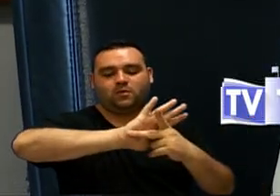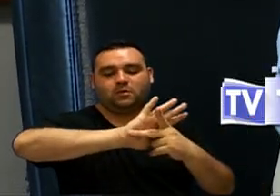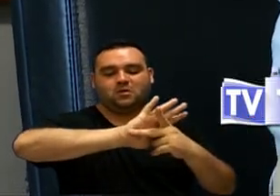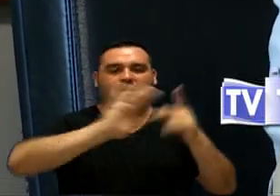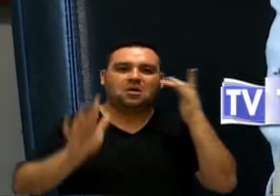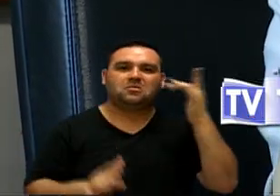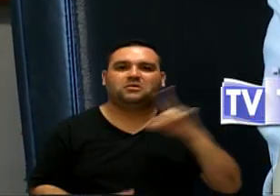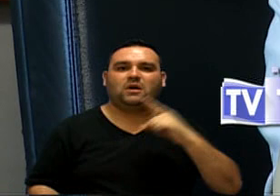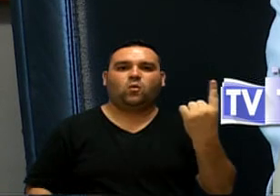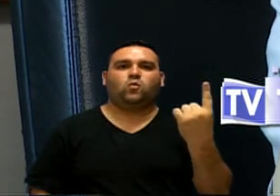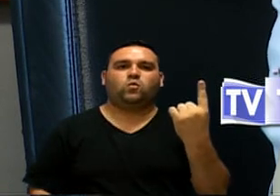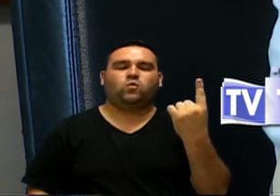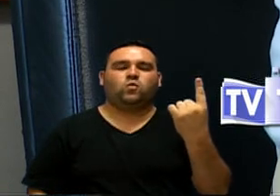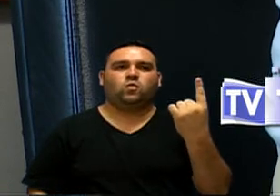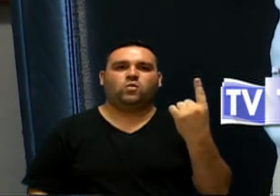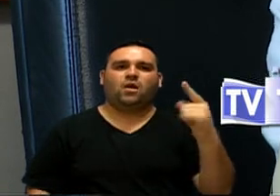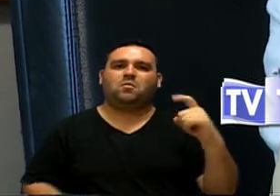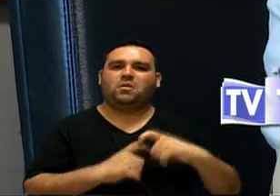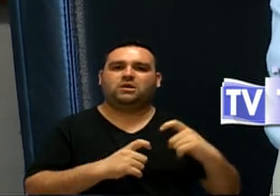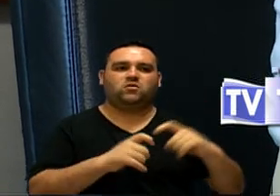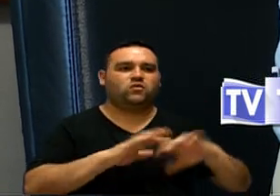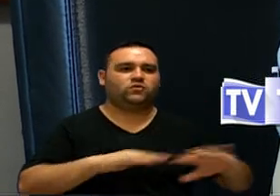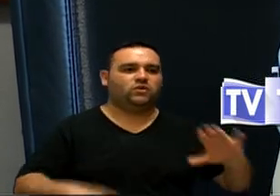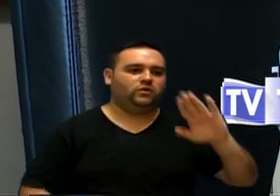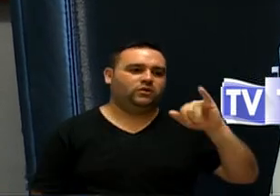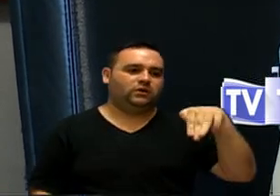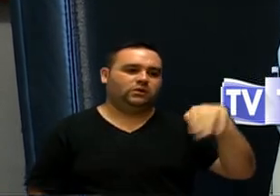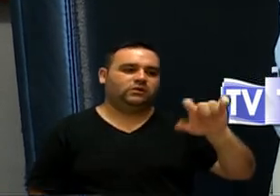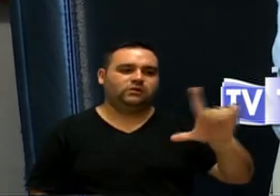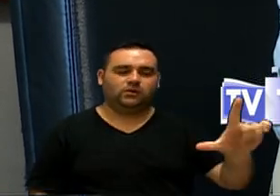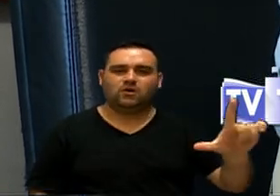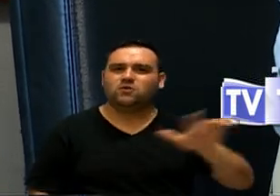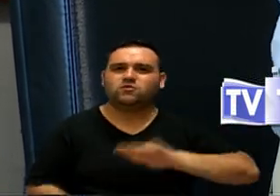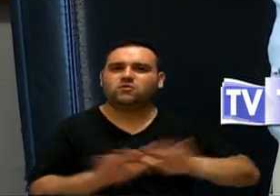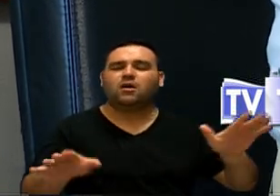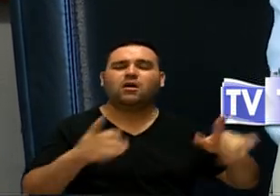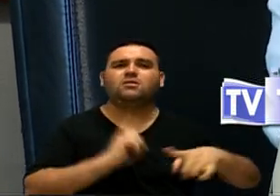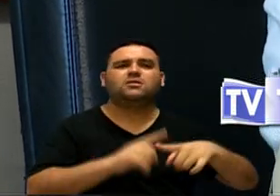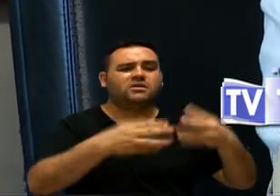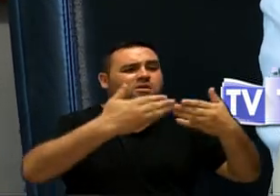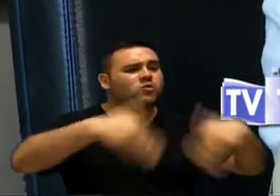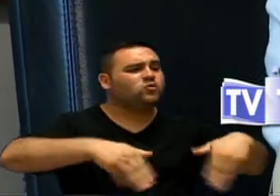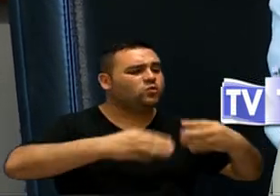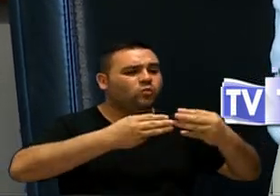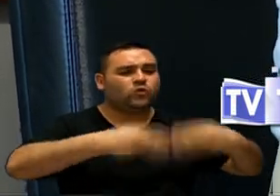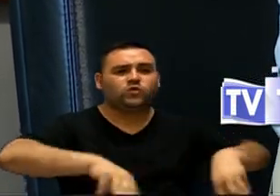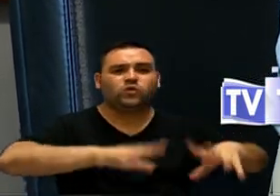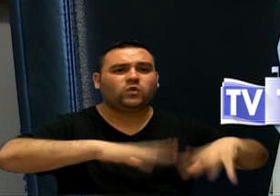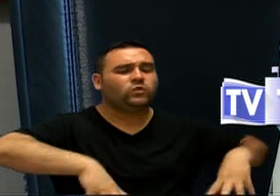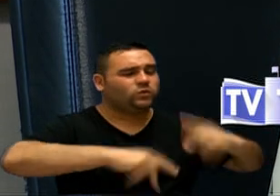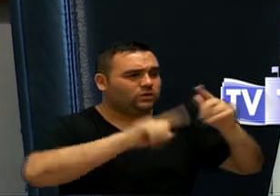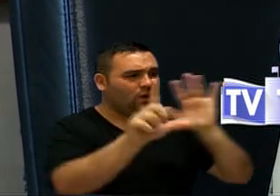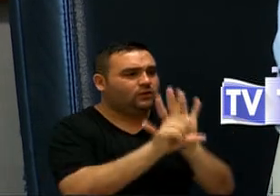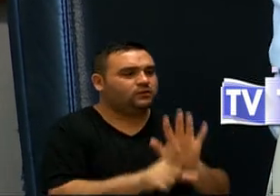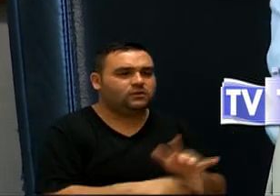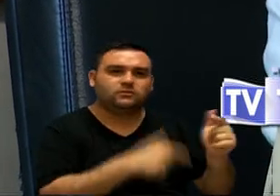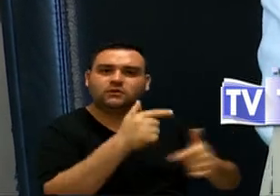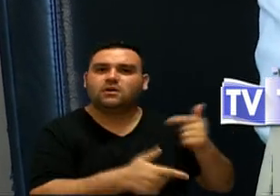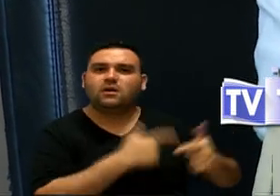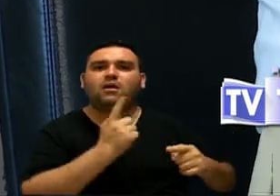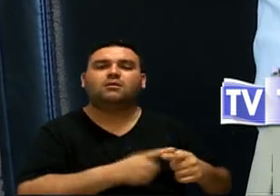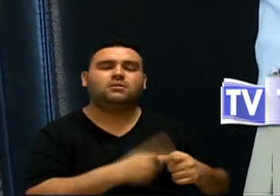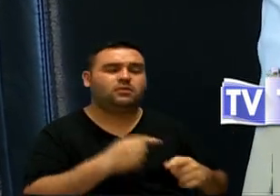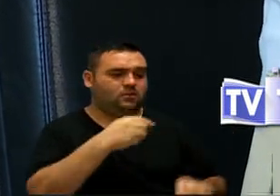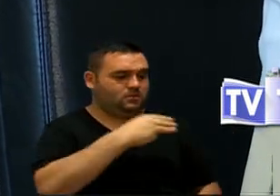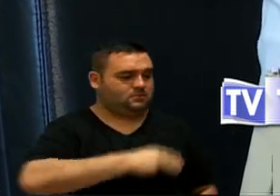Acho que temos um só médico para o IML. E isso prejudica todo o funcionamento da legislação que é federal, que o